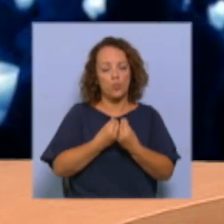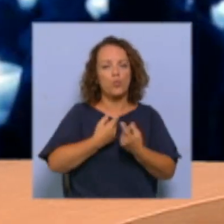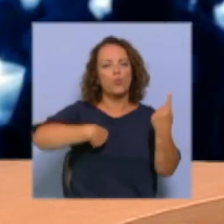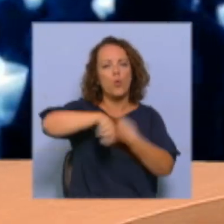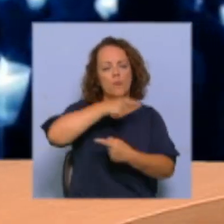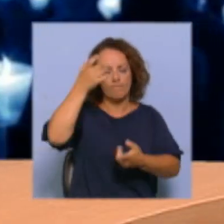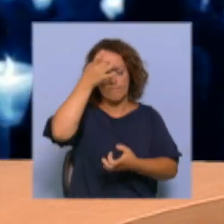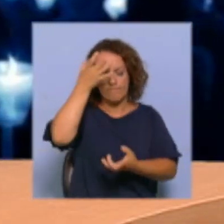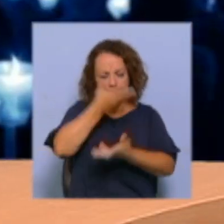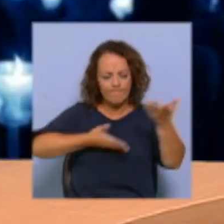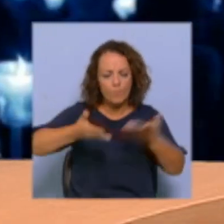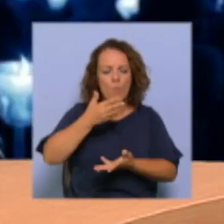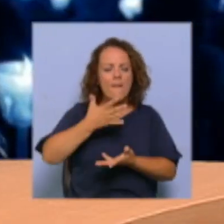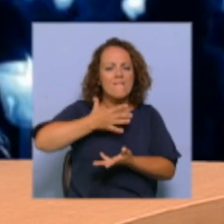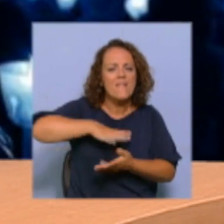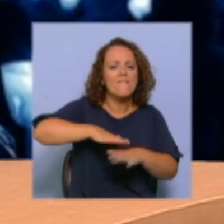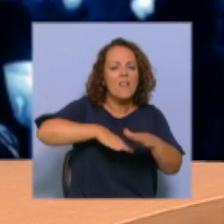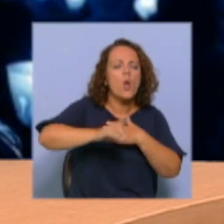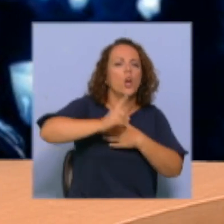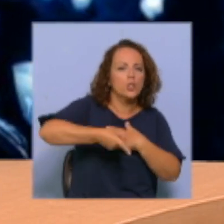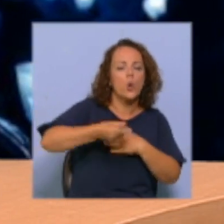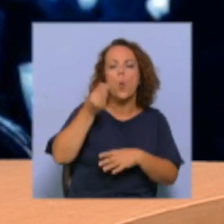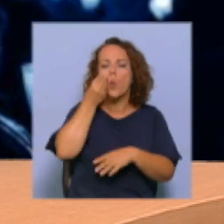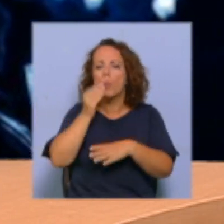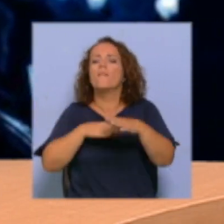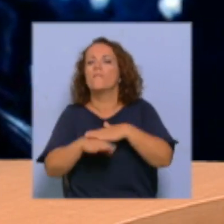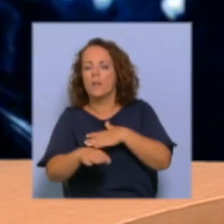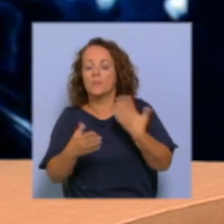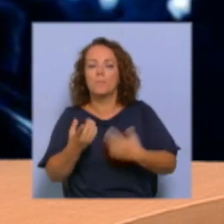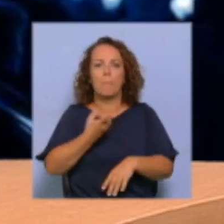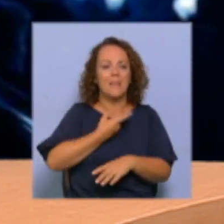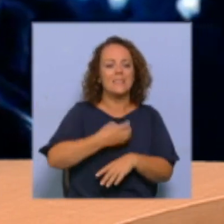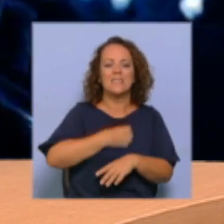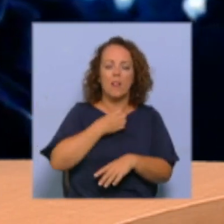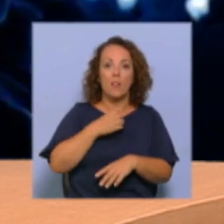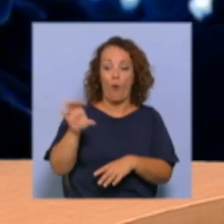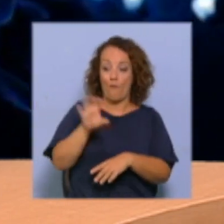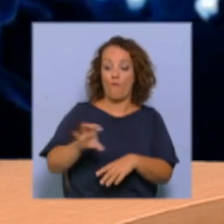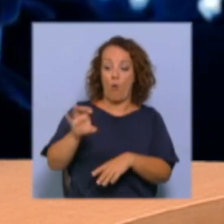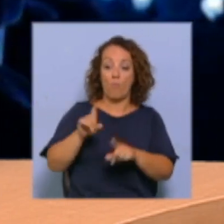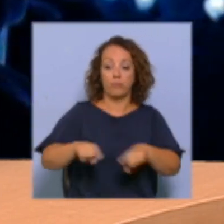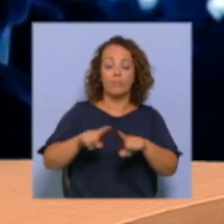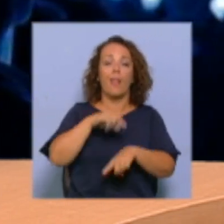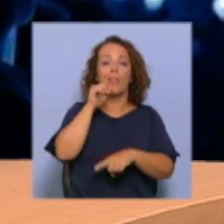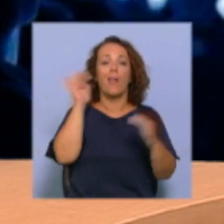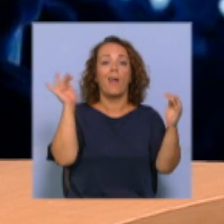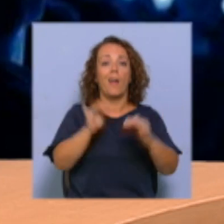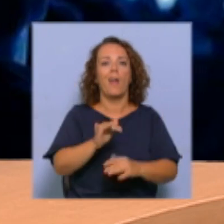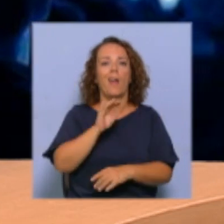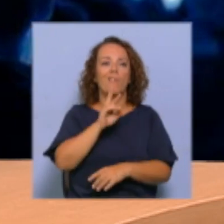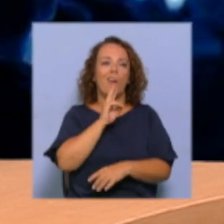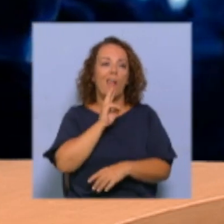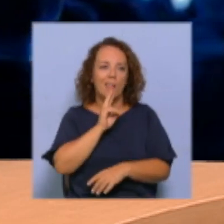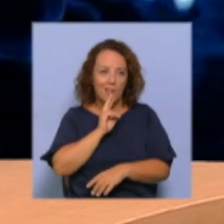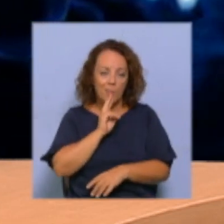fazer e como é que podíamos fazer. O que nós sentimos foi que tínhamos que fugir completamente do esquema habitual, que nos reunia todos os anos em Fátima, nas